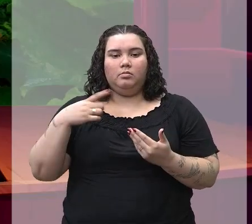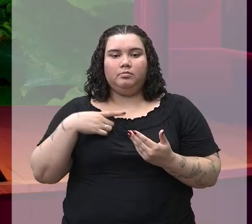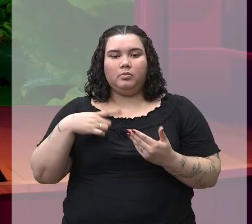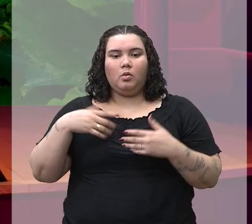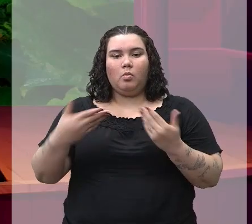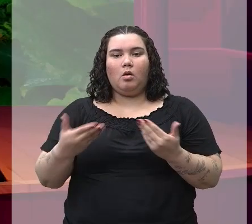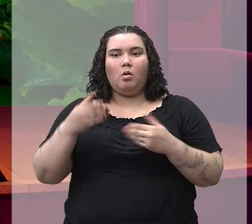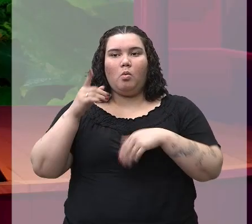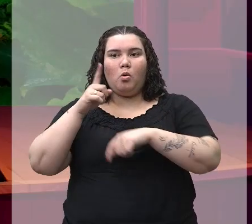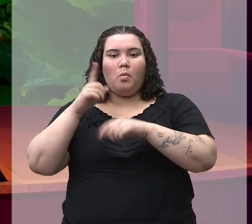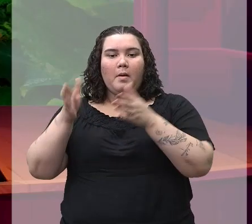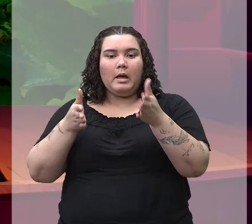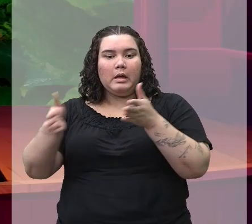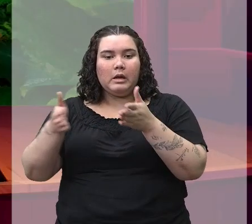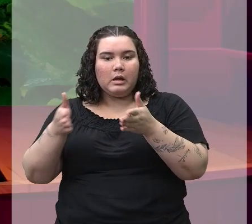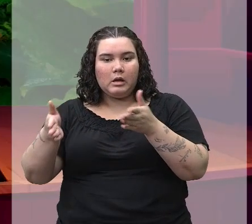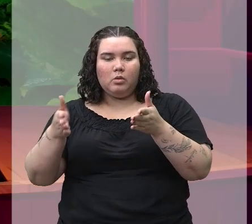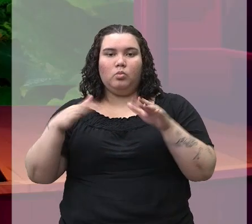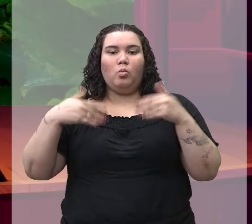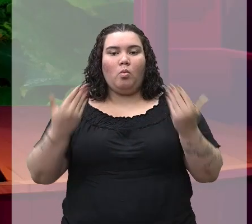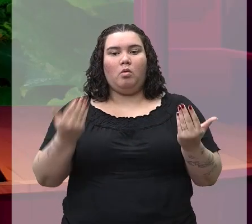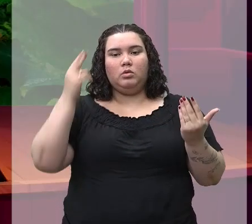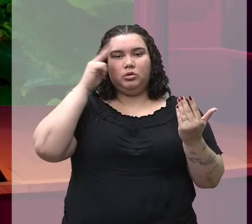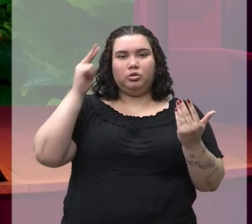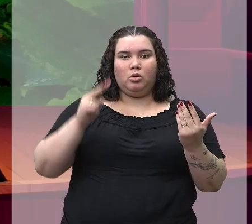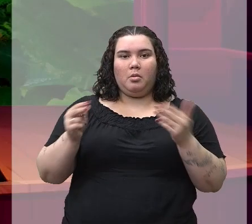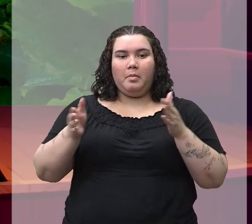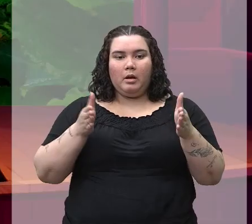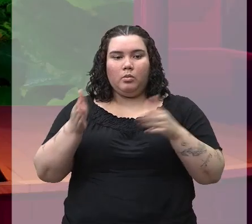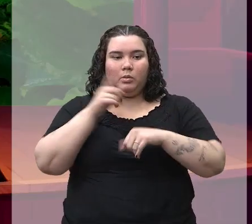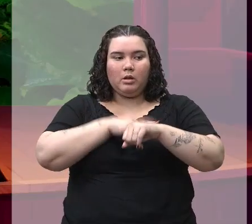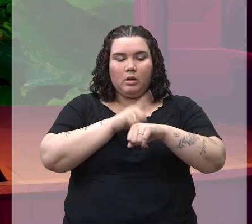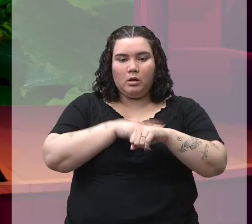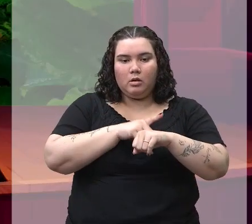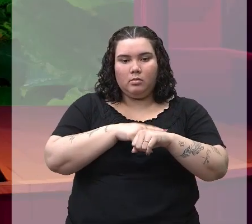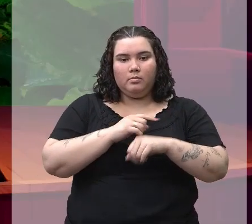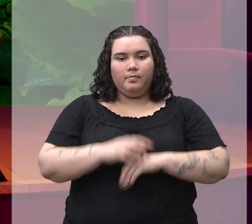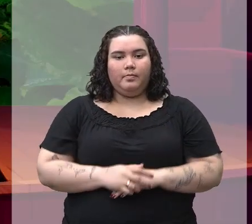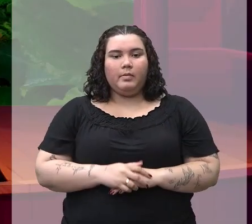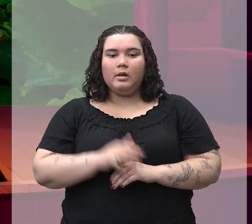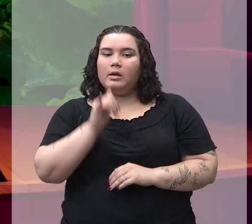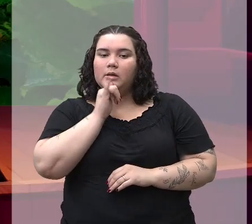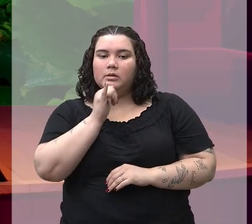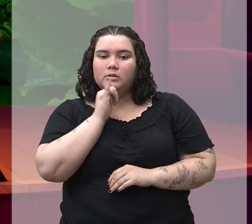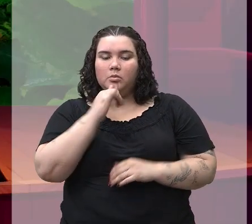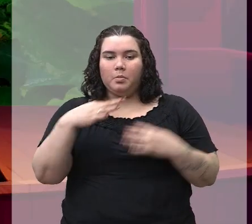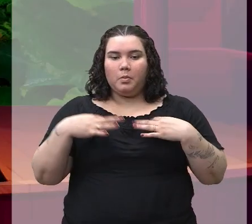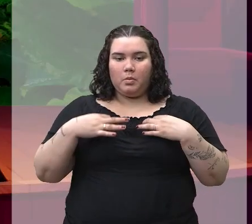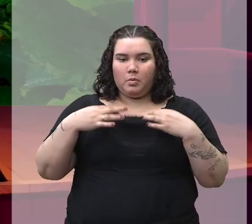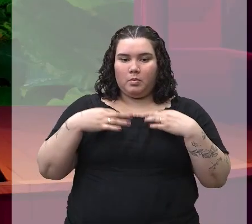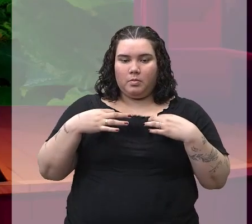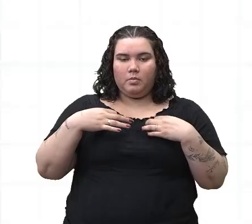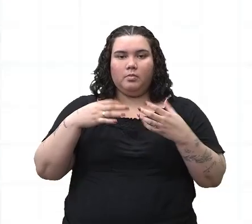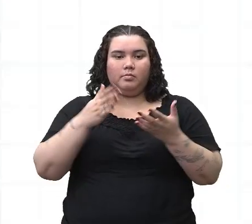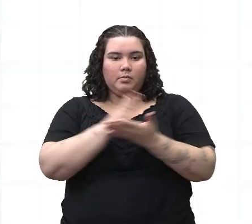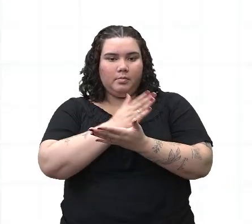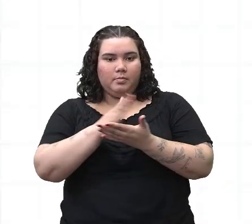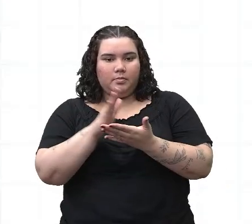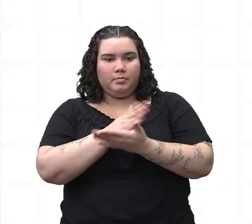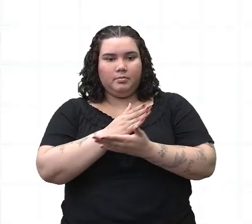cena está acontecendo, em que época essa cena está acontecendo. Por exemplo, vamos ver agora uns exemplos de vestimenta, de